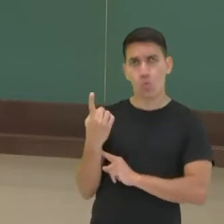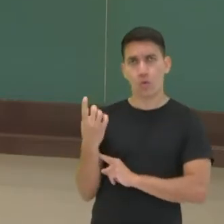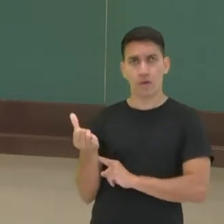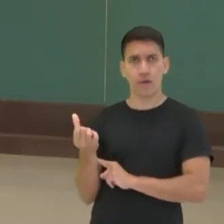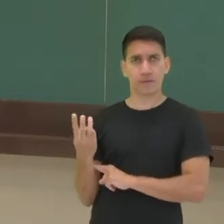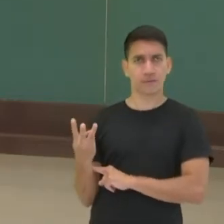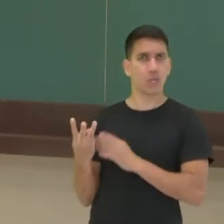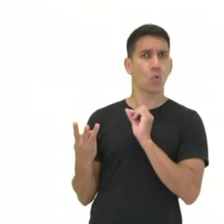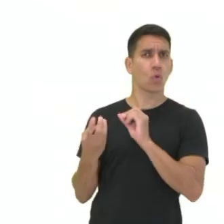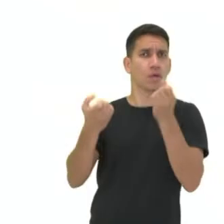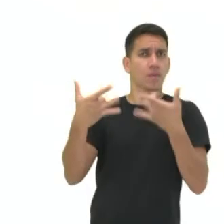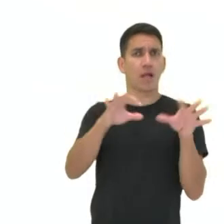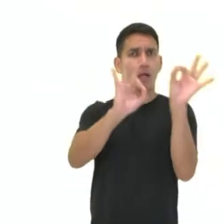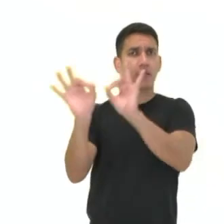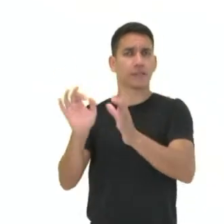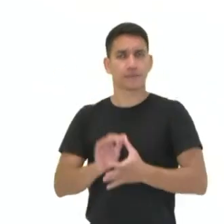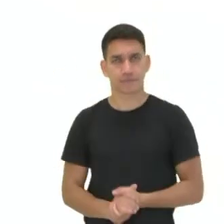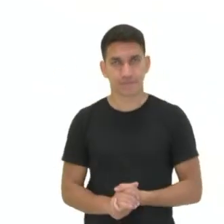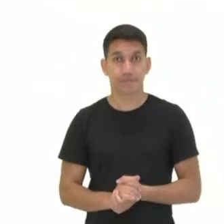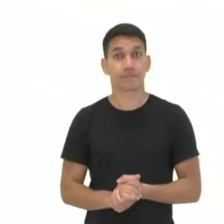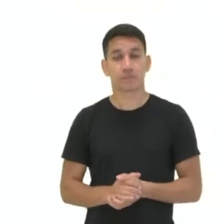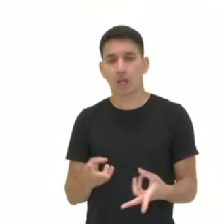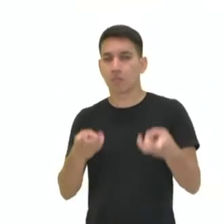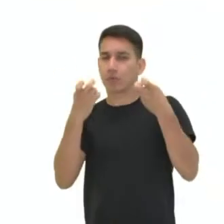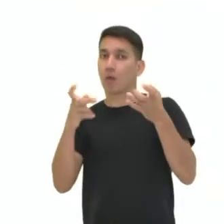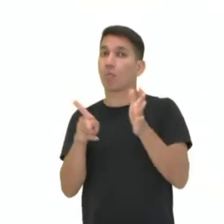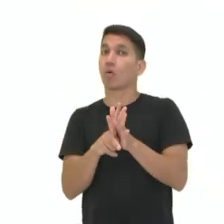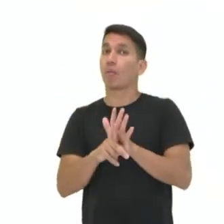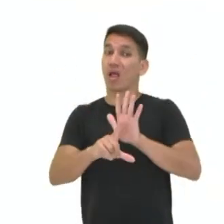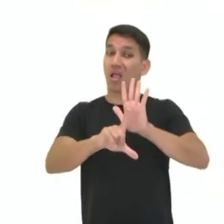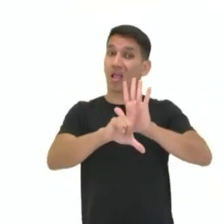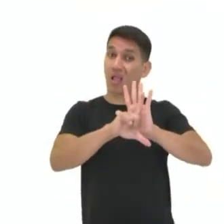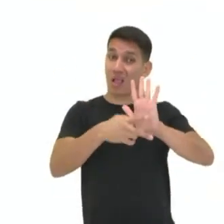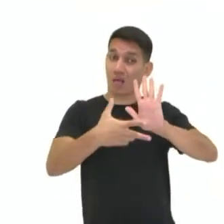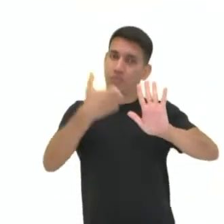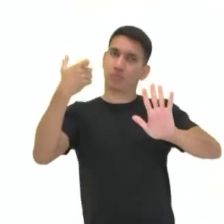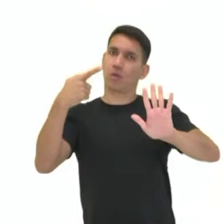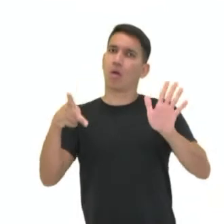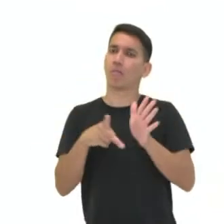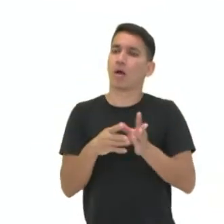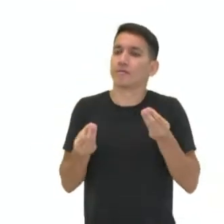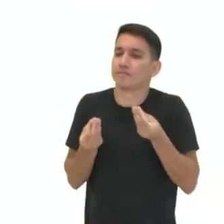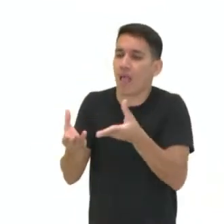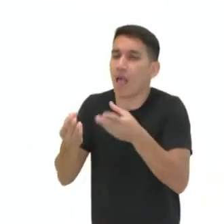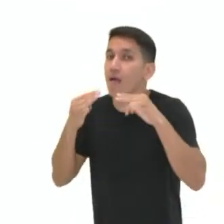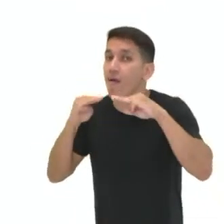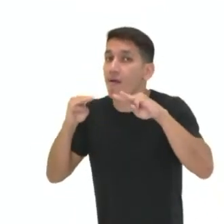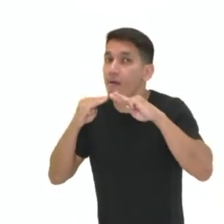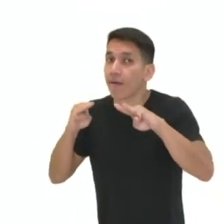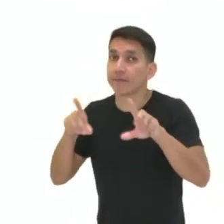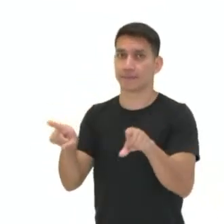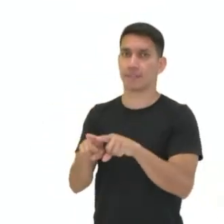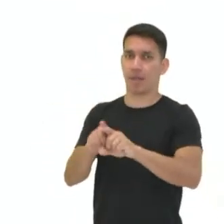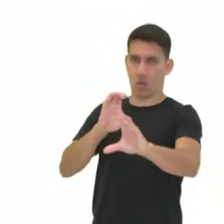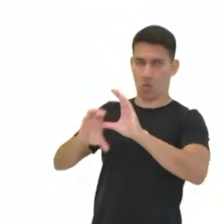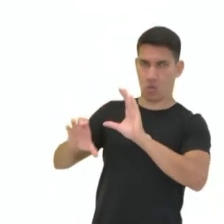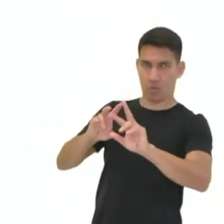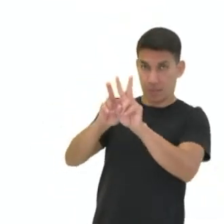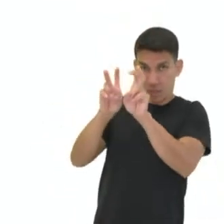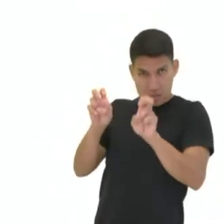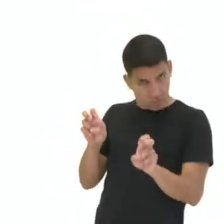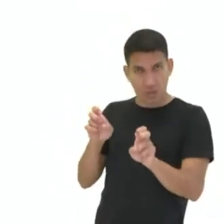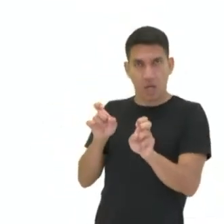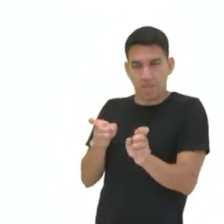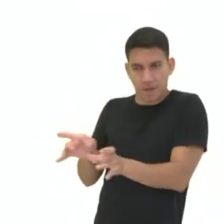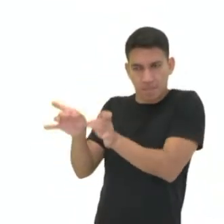nessa aula. O efeito prático é a ilegalidade do direcionamento de publicidade e de comunicação